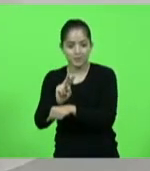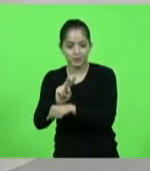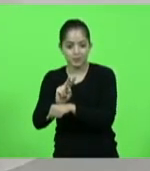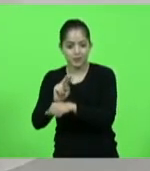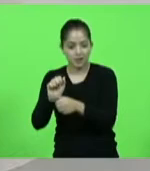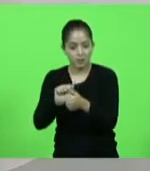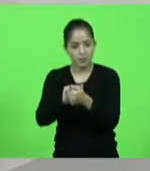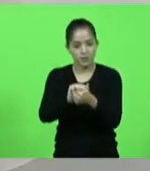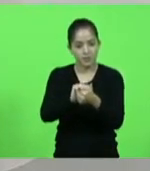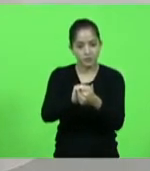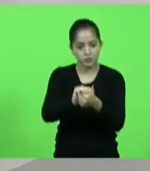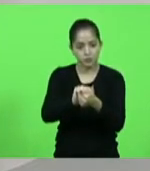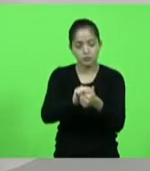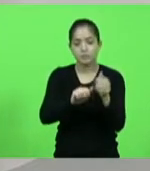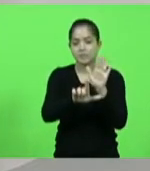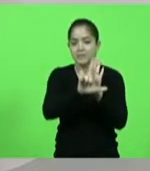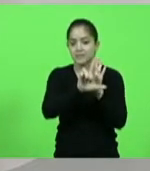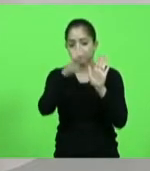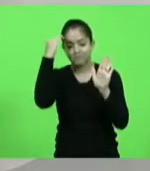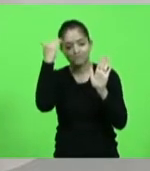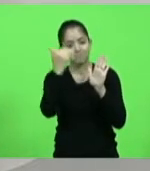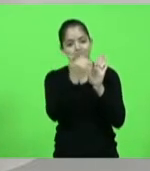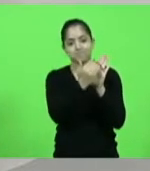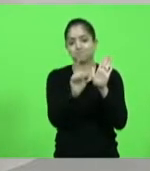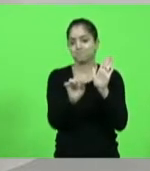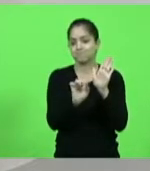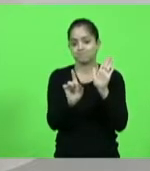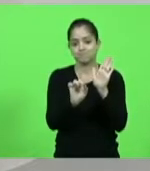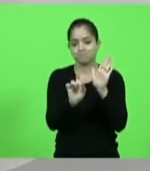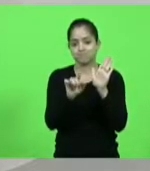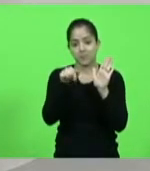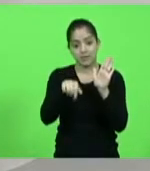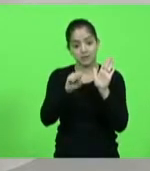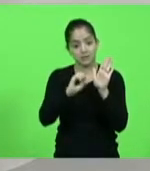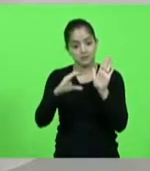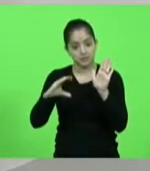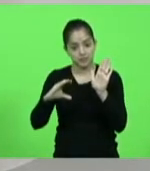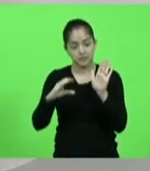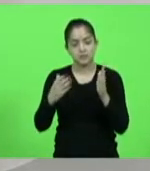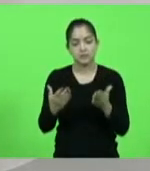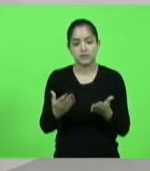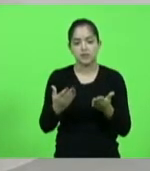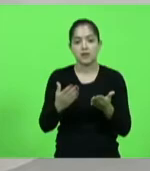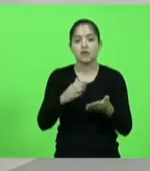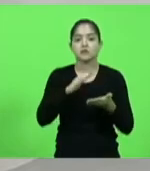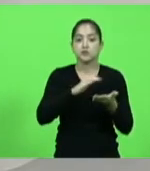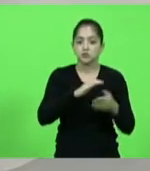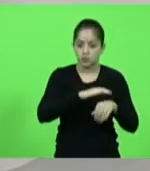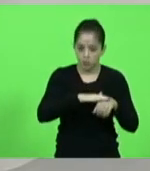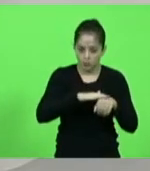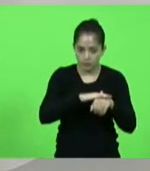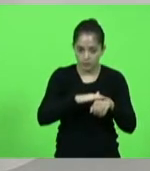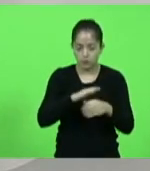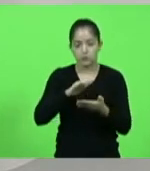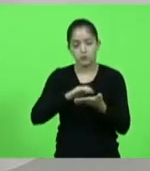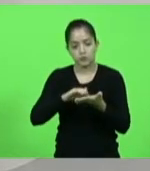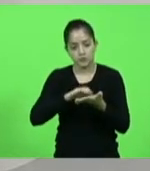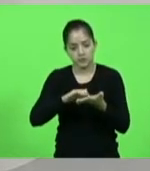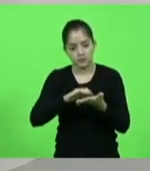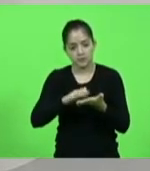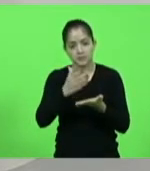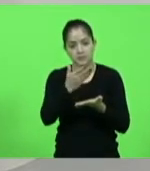havia seguindo no seu cumprimento legal aqui em Santa Catarina. Nós falamos com o secretário André Mota e